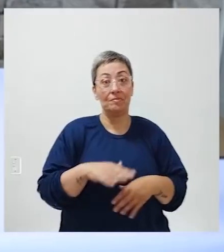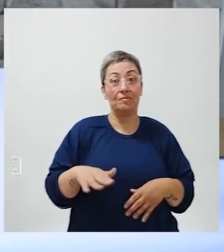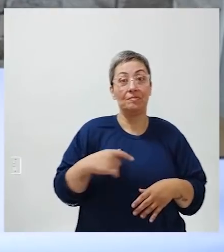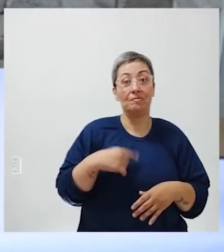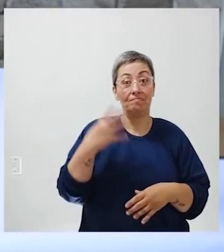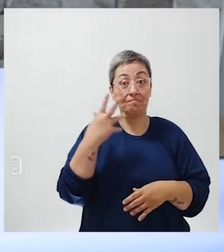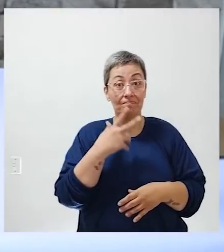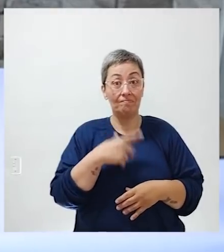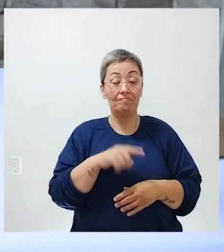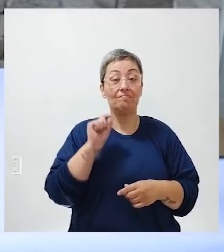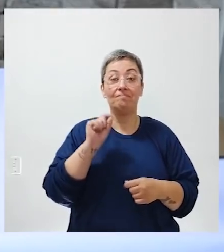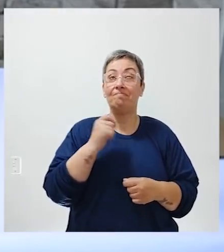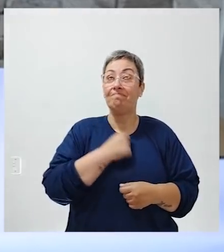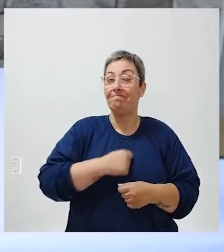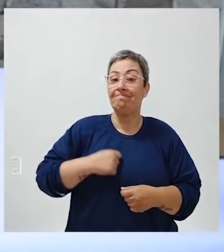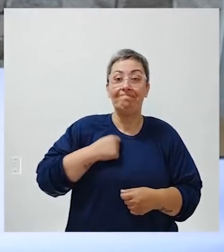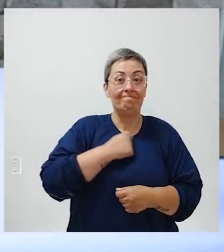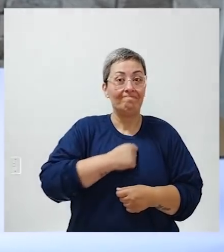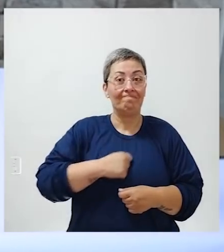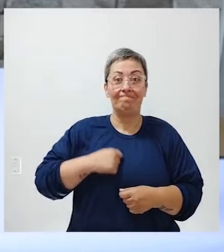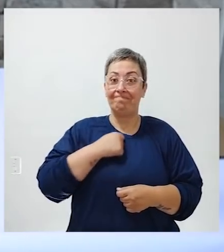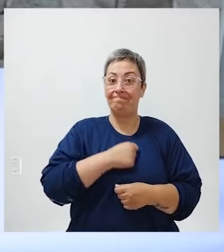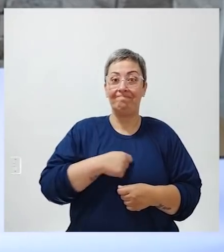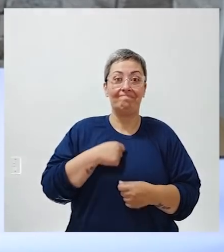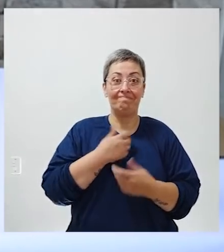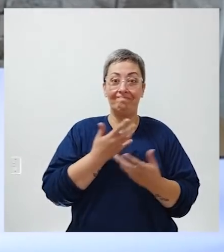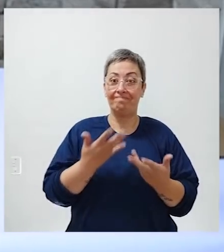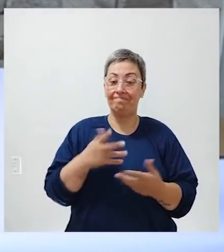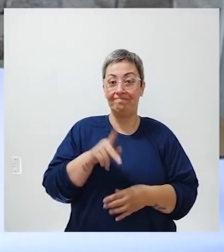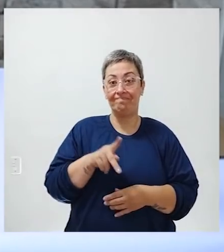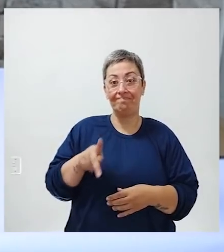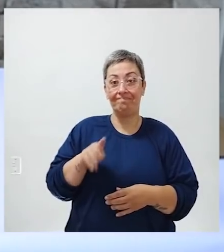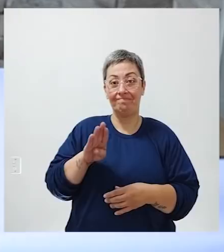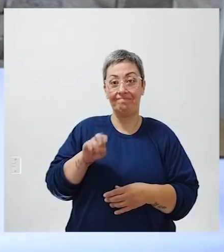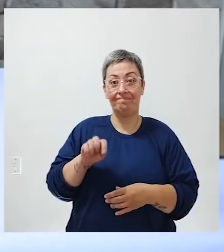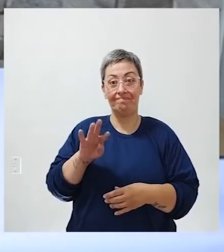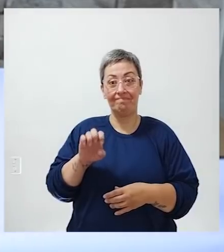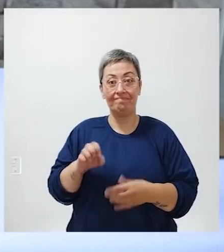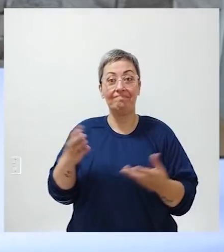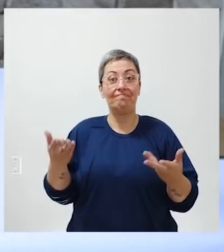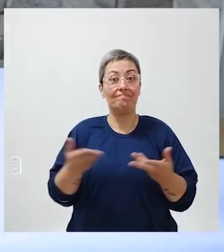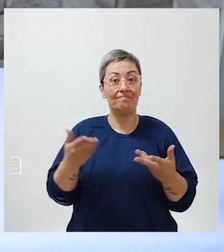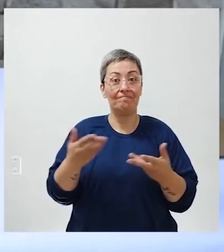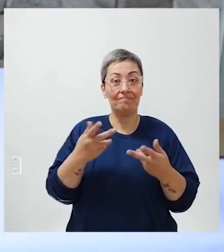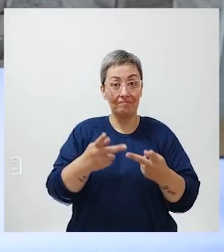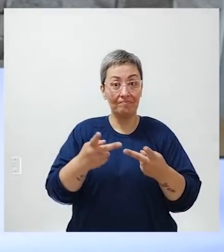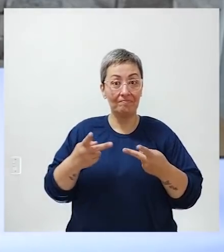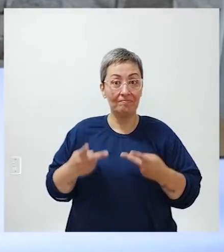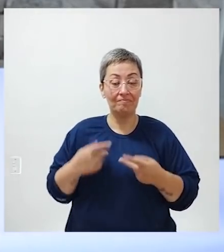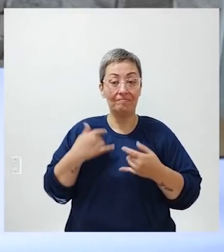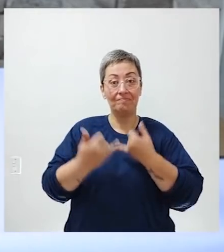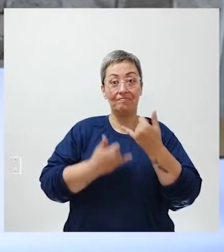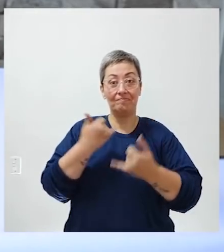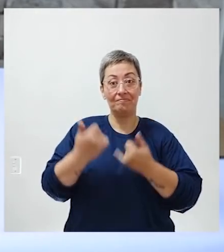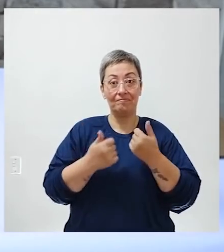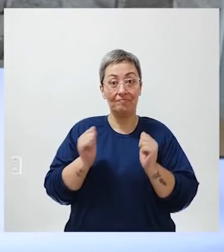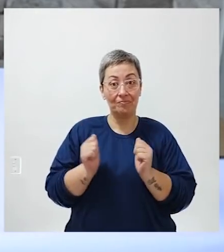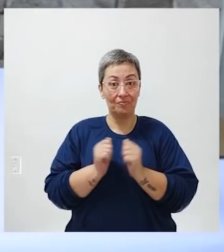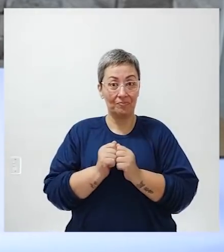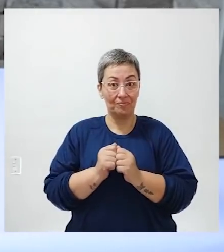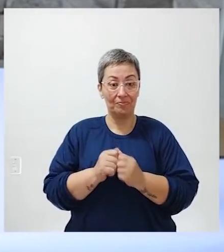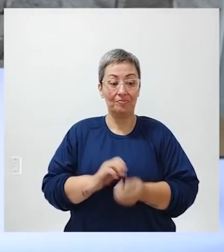Crianças lindas, que saudade de vocês! Eu sou a professora Beth e hoje eu vou convidá-los a brincar com a